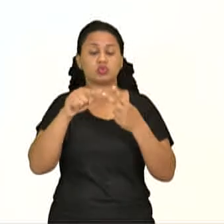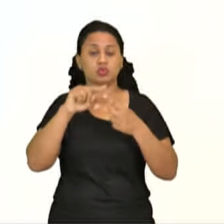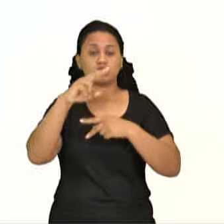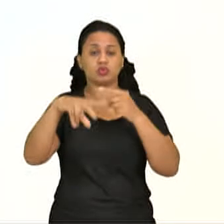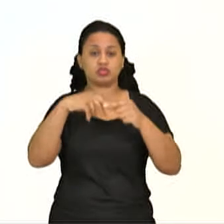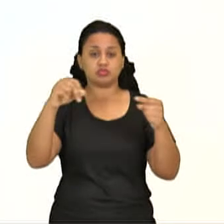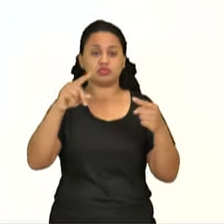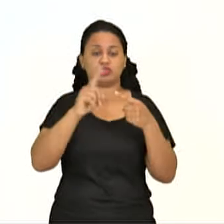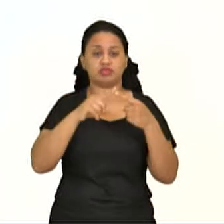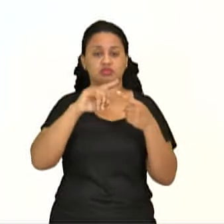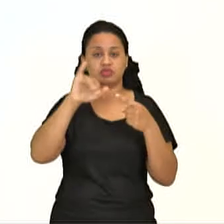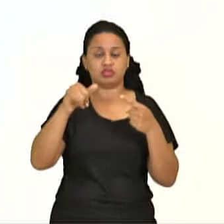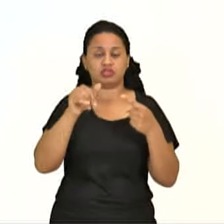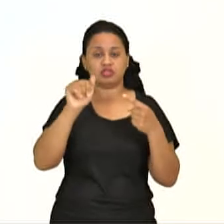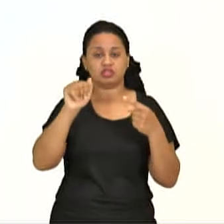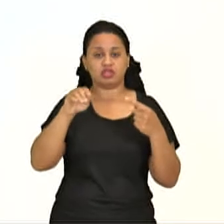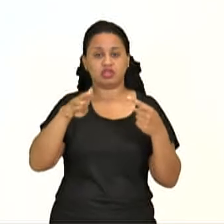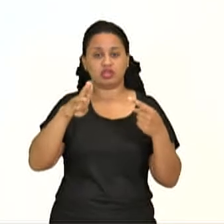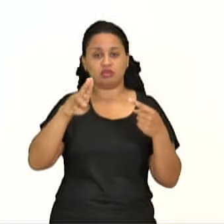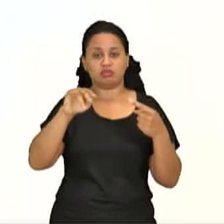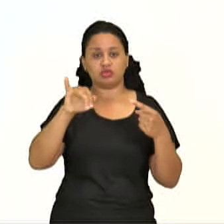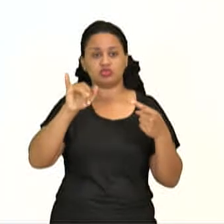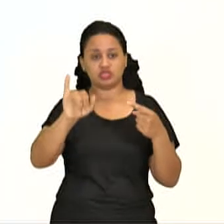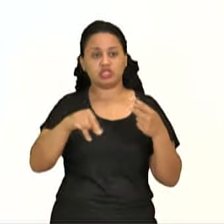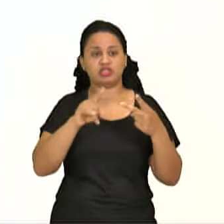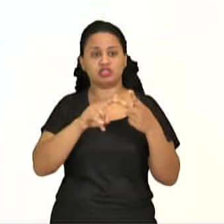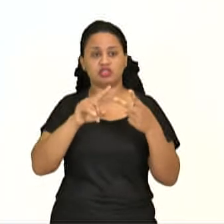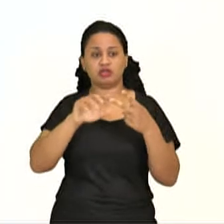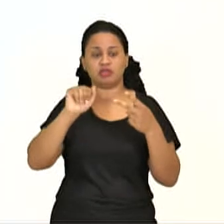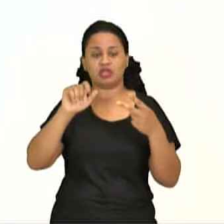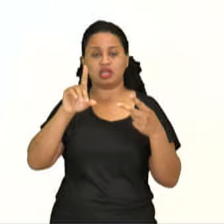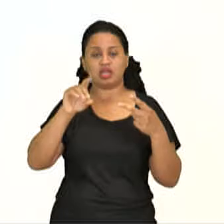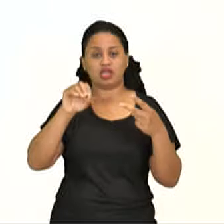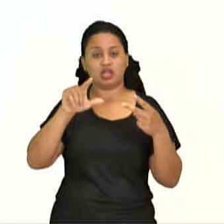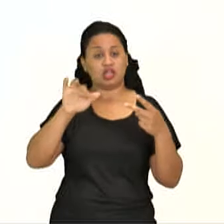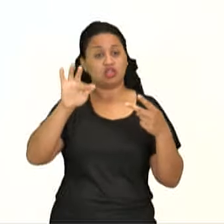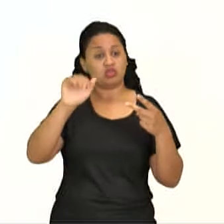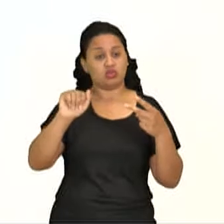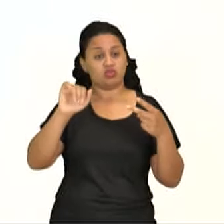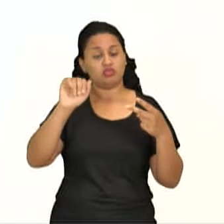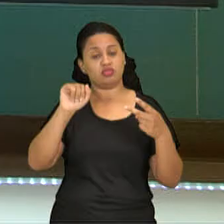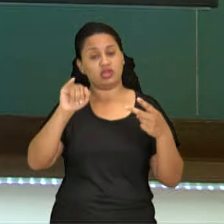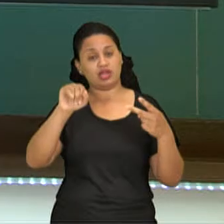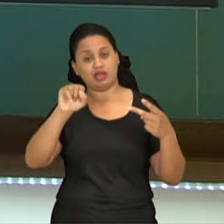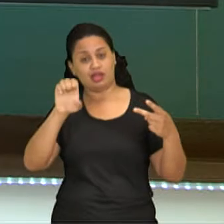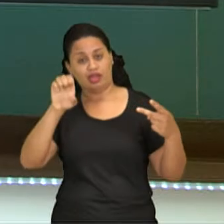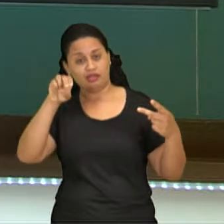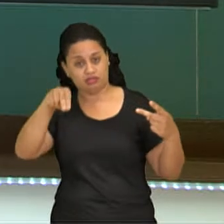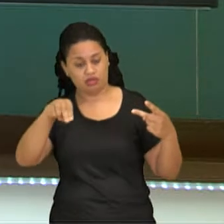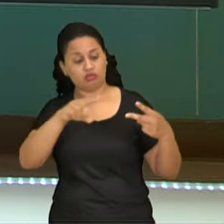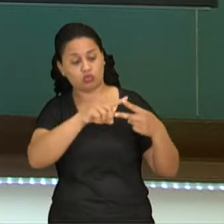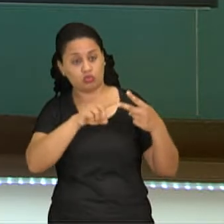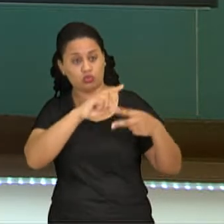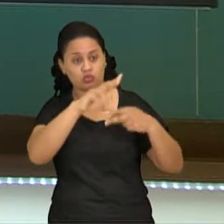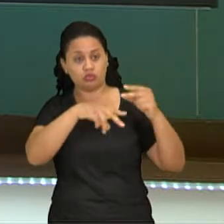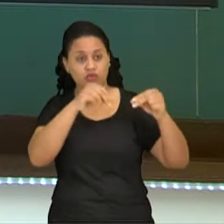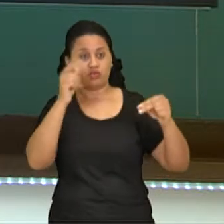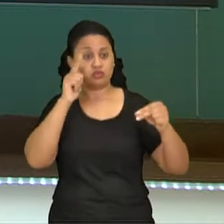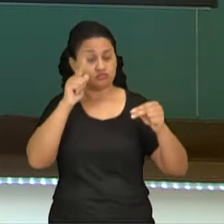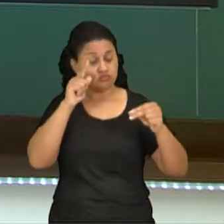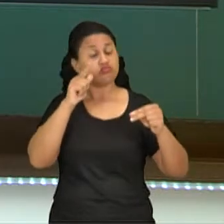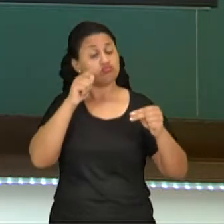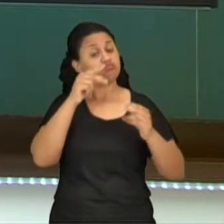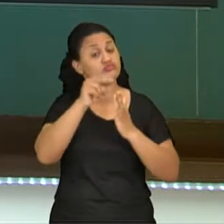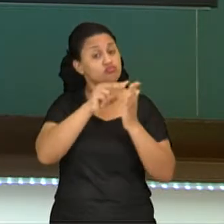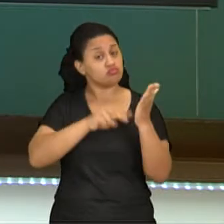os prêmios Jabuti e Adolf Eichen. Vale demais a leitura. Perceba aqui que essa história que eu